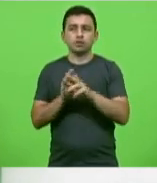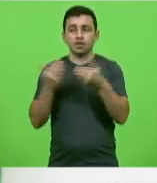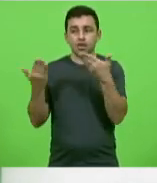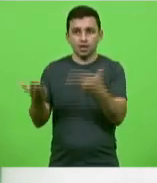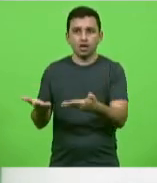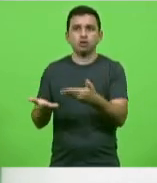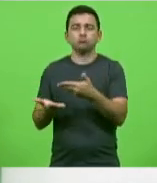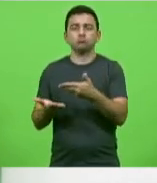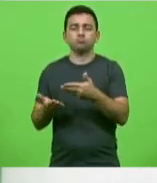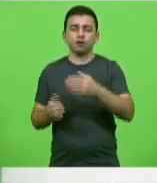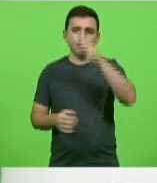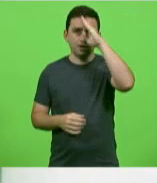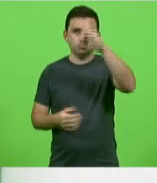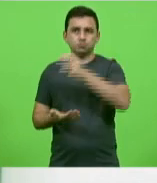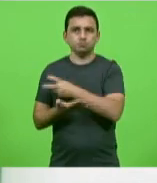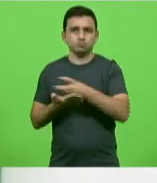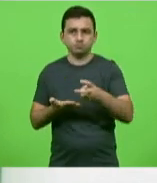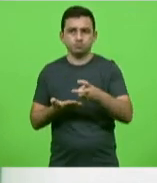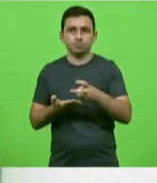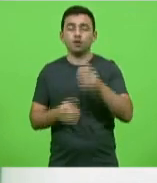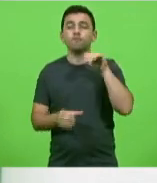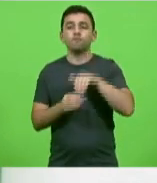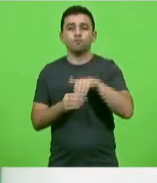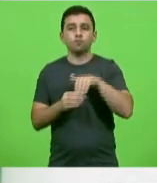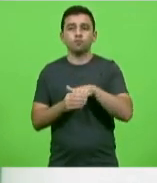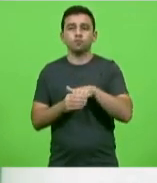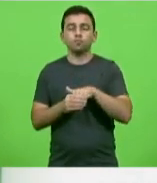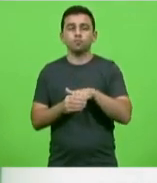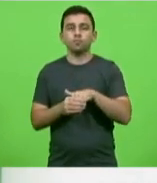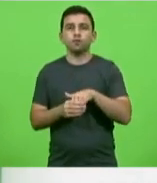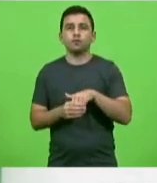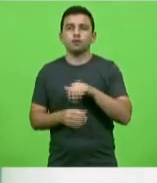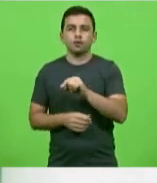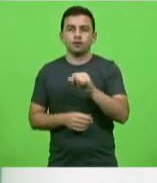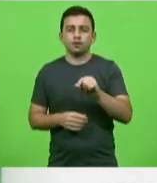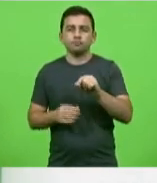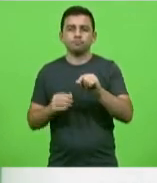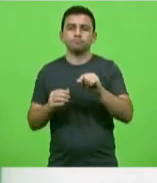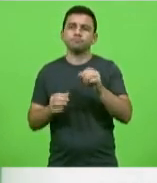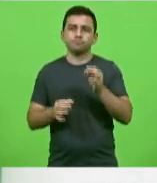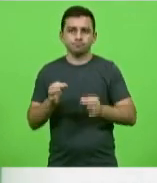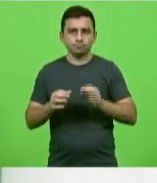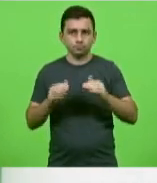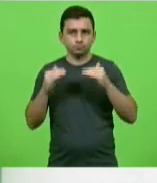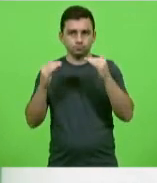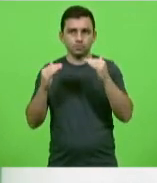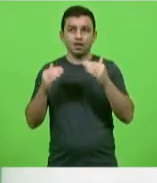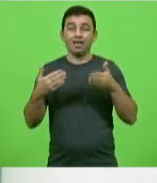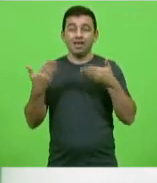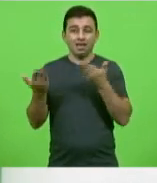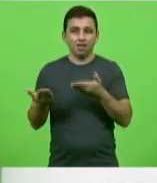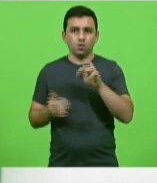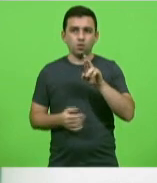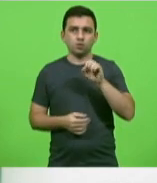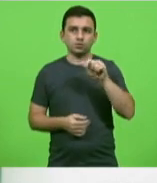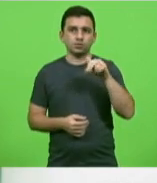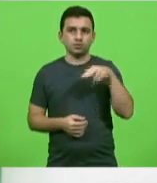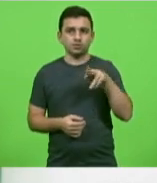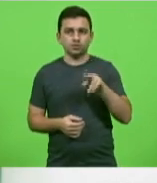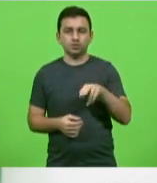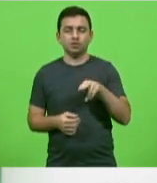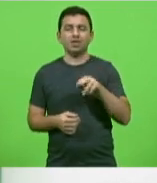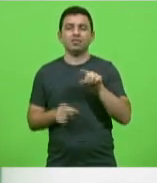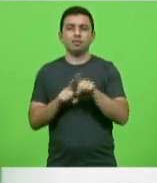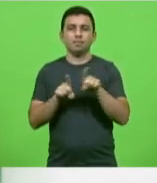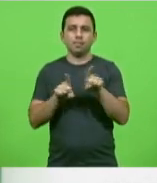processo de impeachment. Votaram nesse sentido a excelentíssima desembargadora Rosane Portela Wolff, relatora,